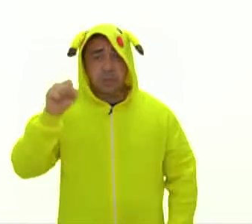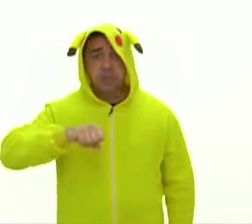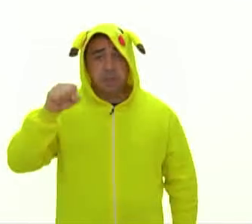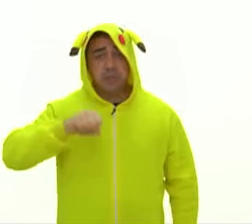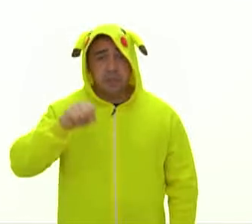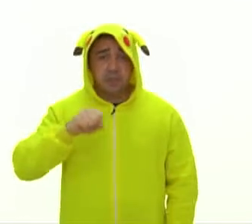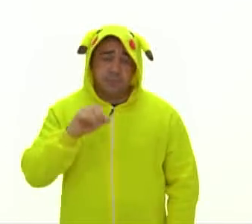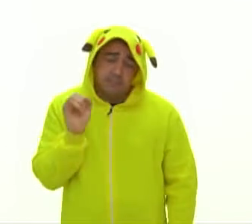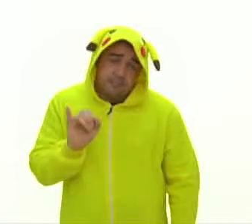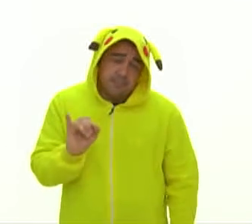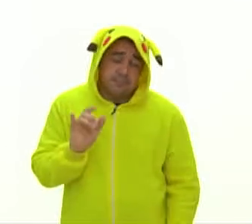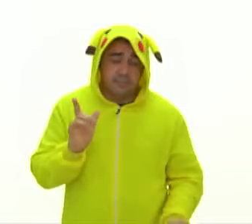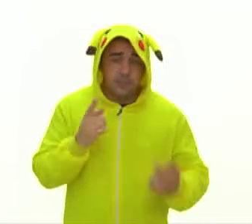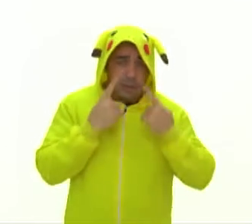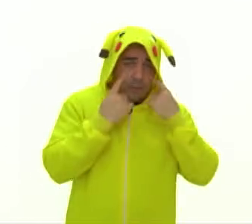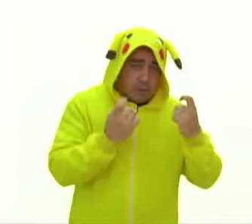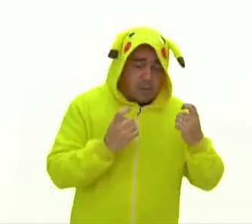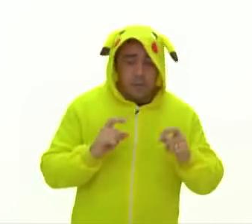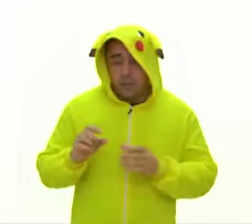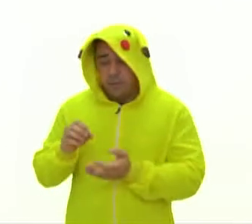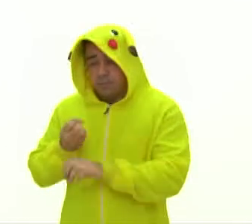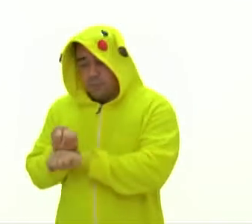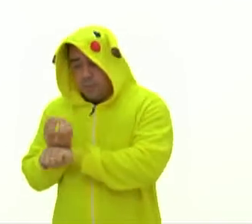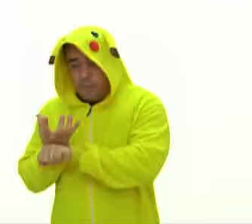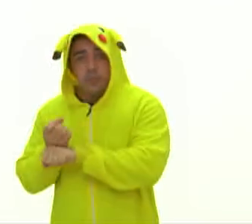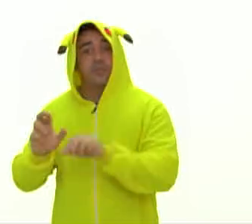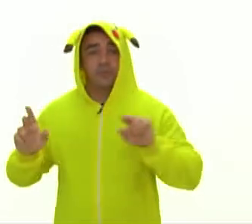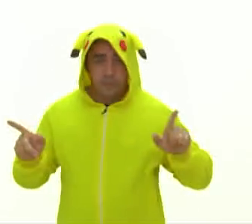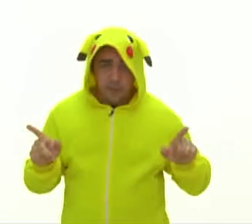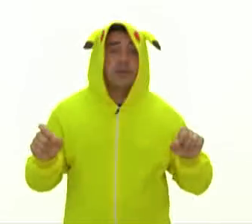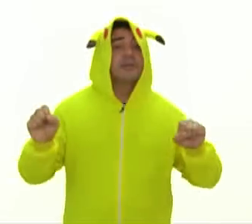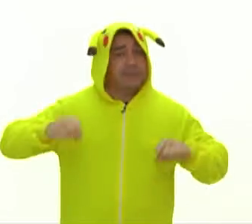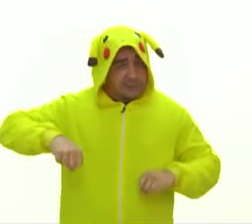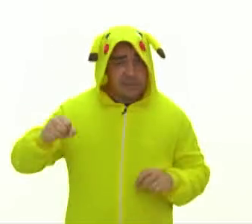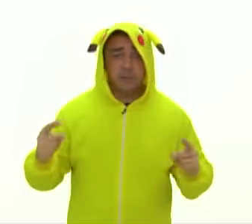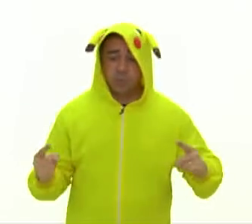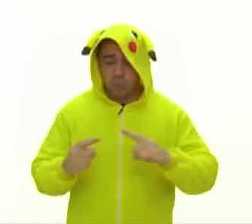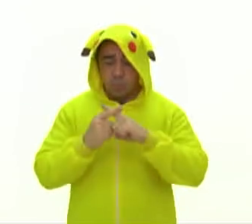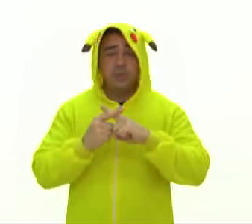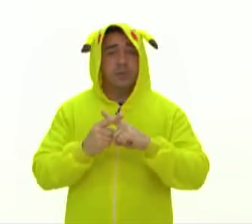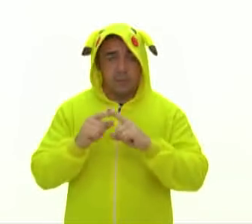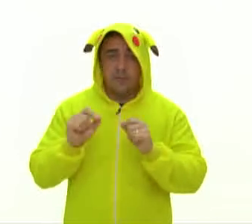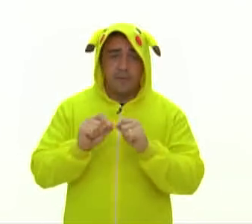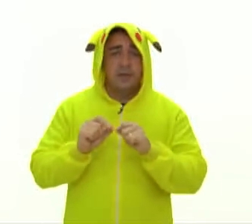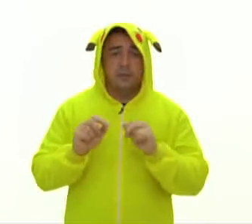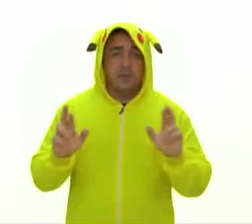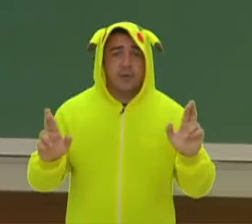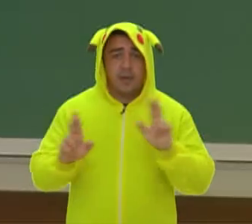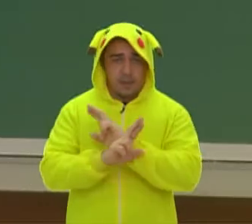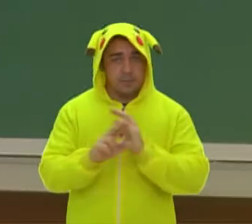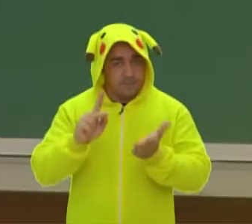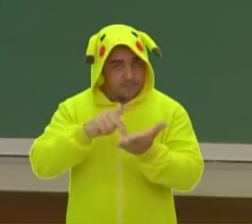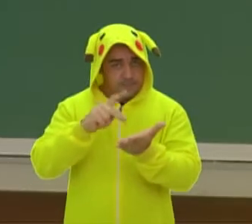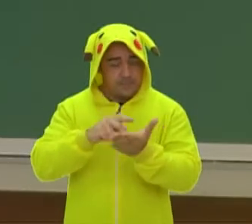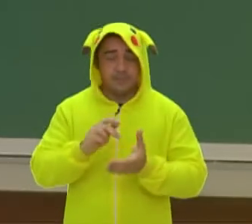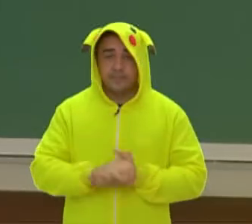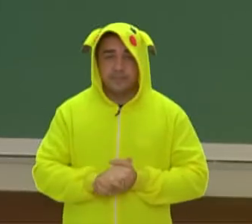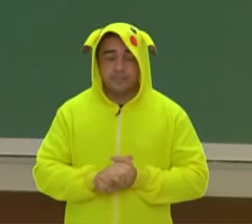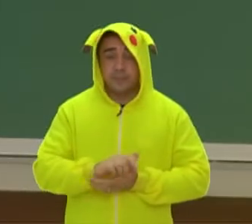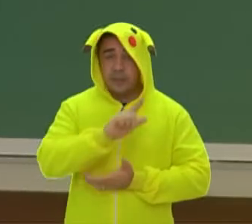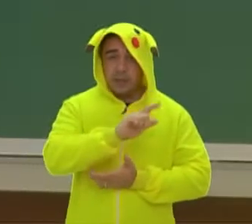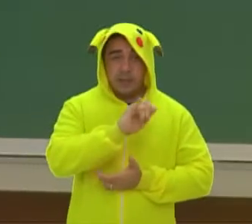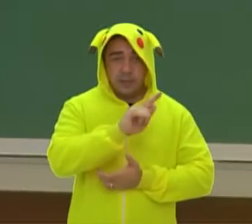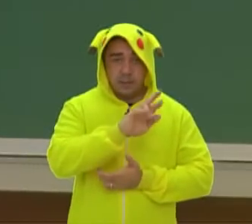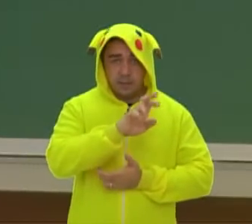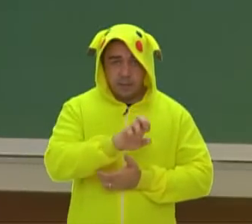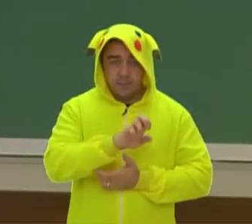Se a gente considerar Pikachu e Bulbasaur duas espécies diferentes, sim, né? Se a gente está fazendo essa analogia, então, verdadeiro. O ligre,